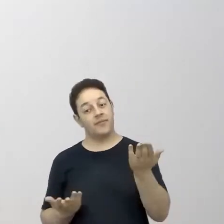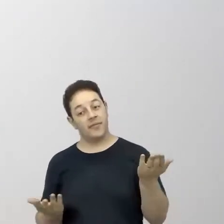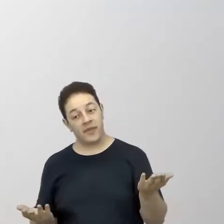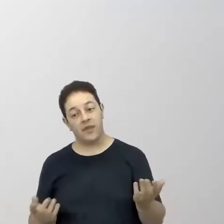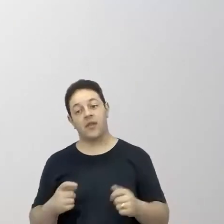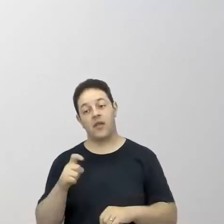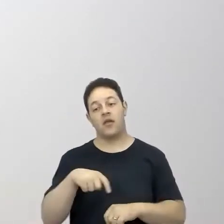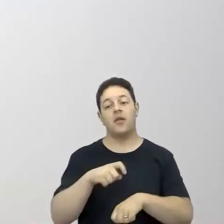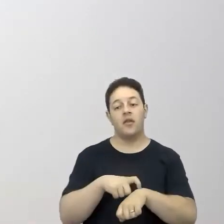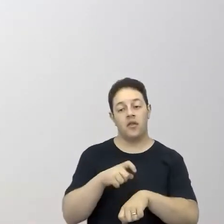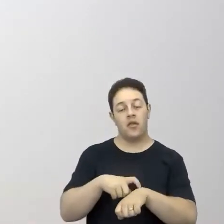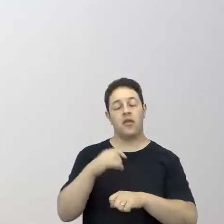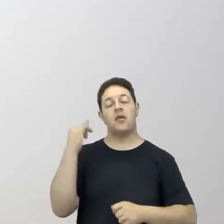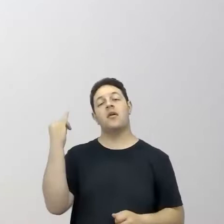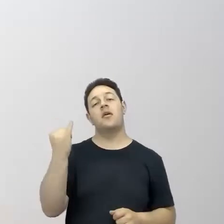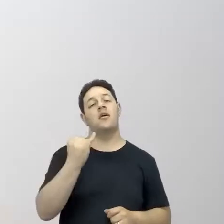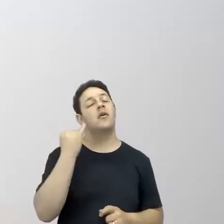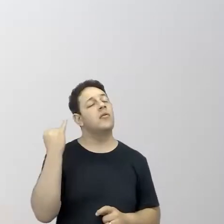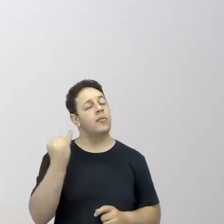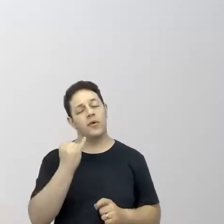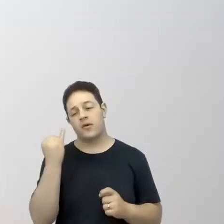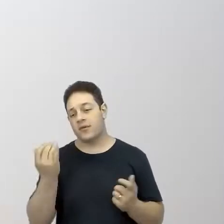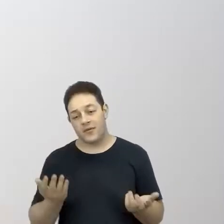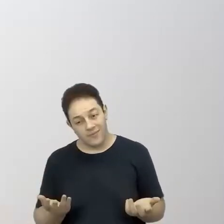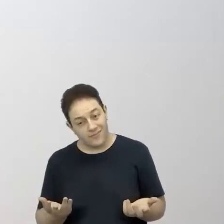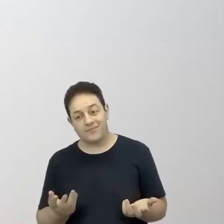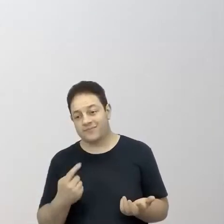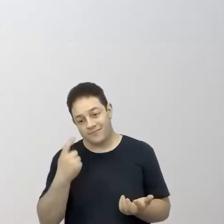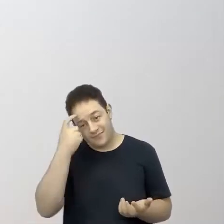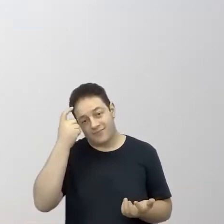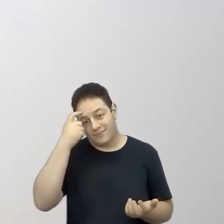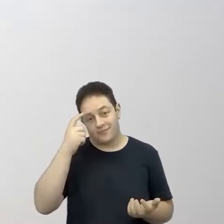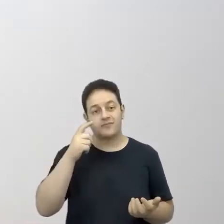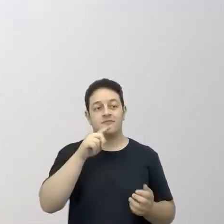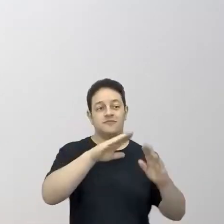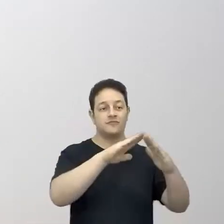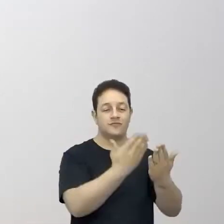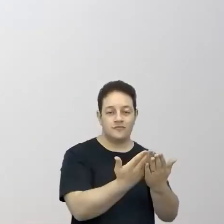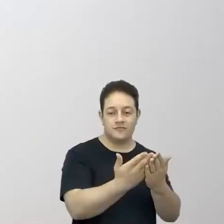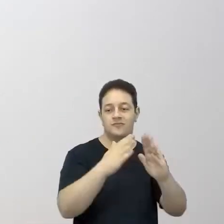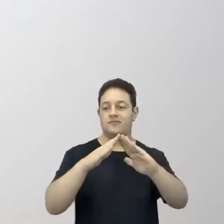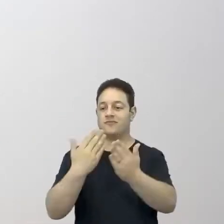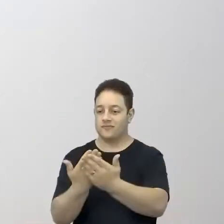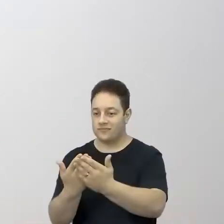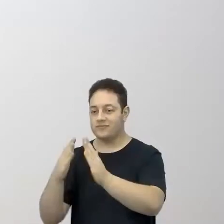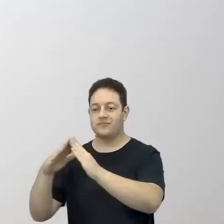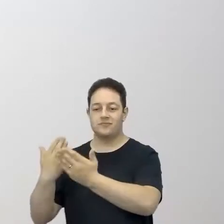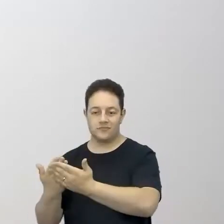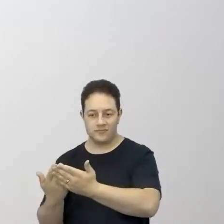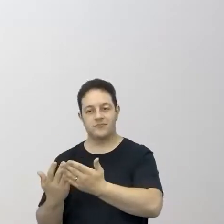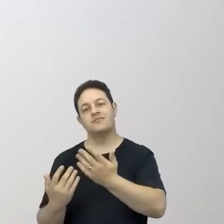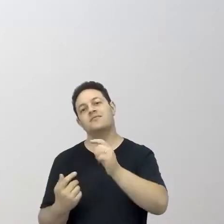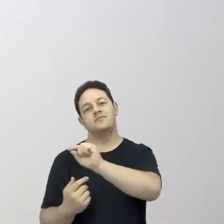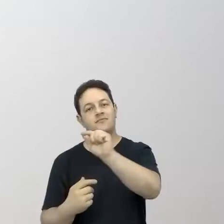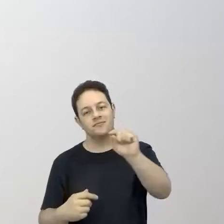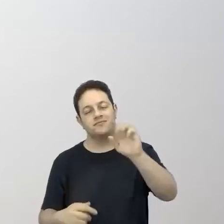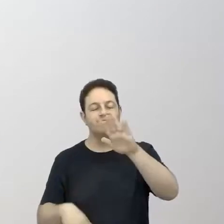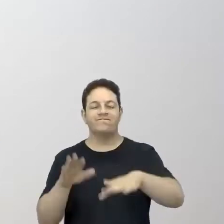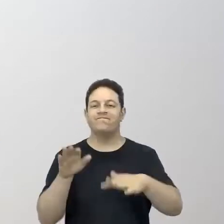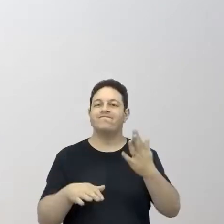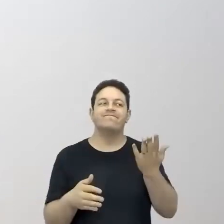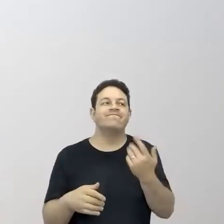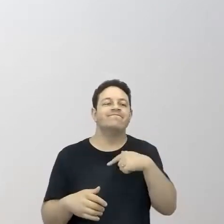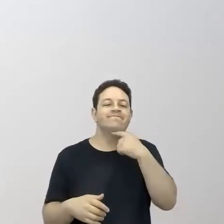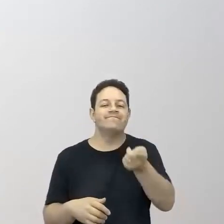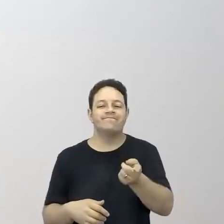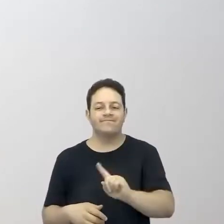a do tempo, ela é muito importante mesmo, né? Eu sei que a realidade das escolas realmente acaba impedindo